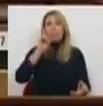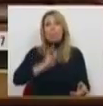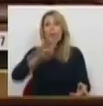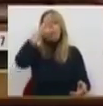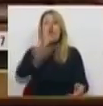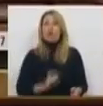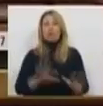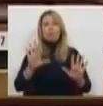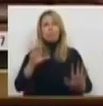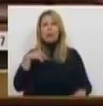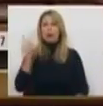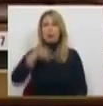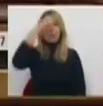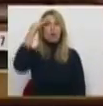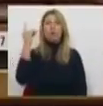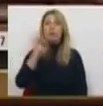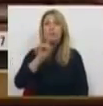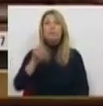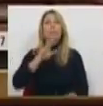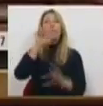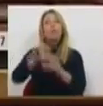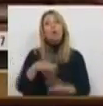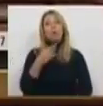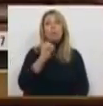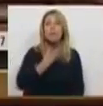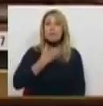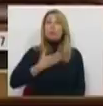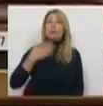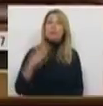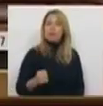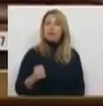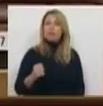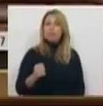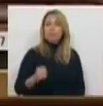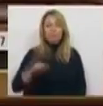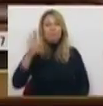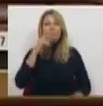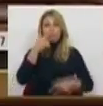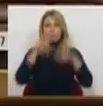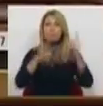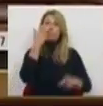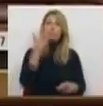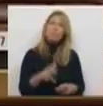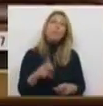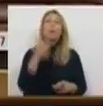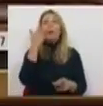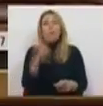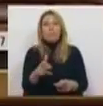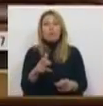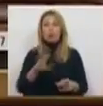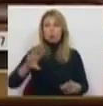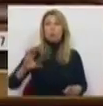também das votações do PSD e do CDS. Quando os reformados e pensionistas do nosso